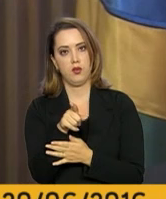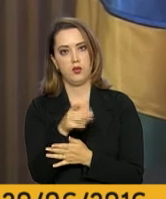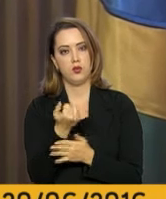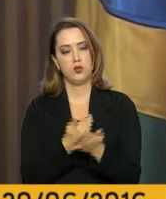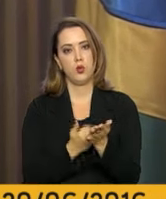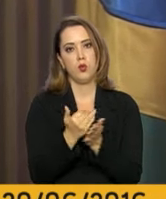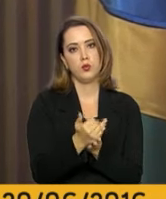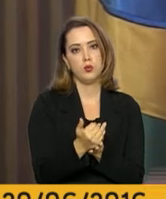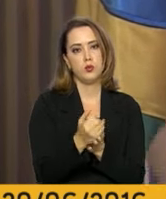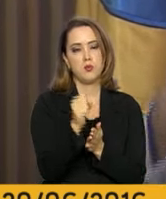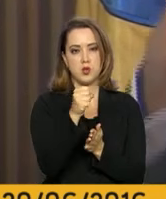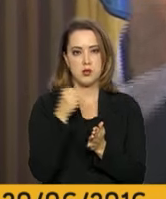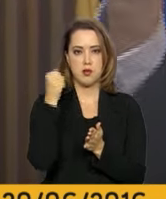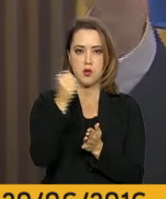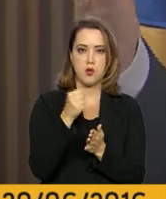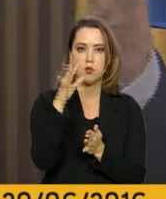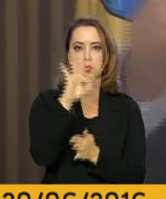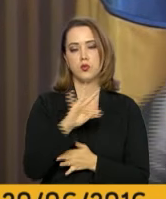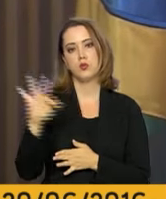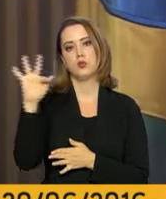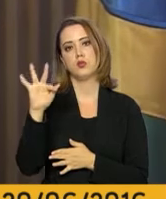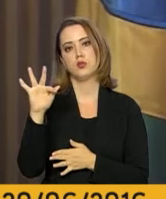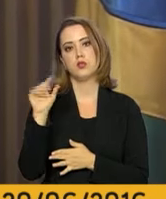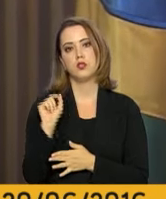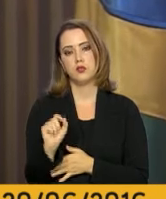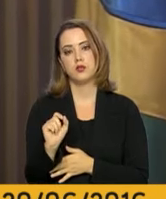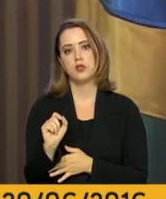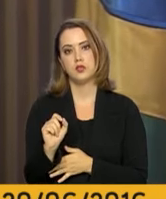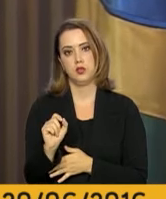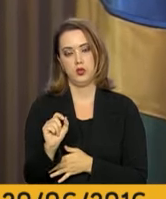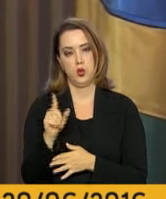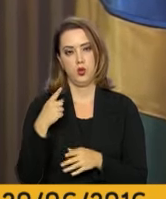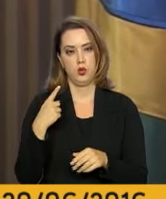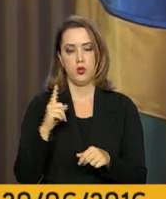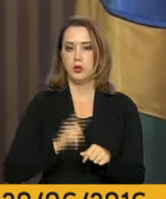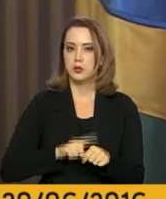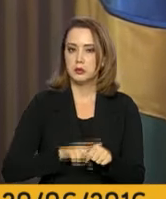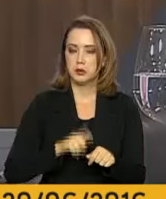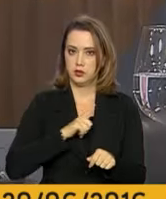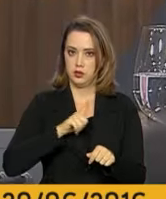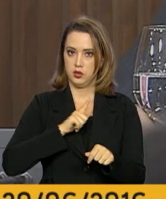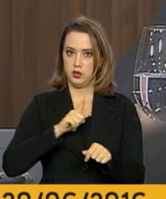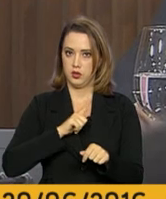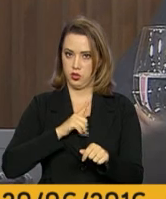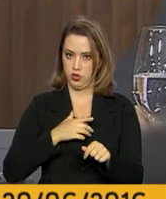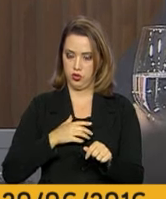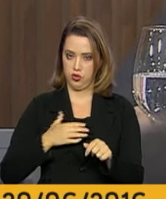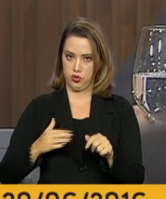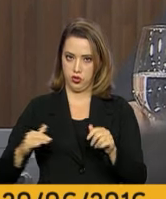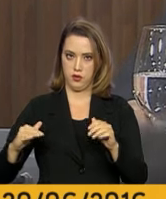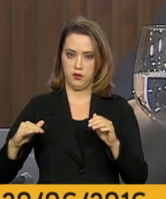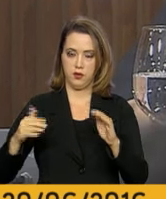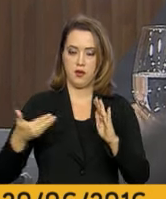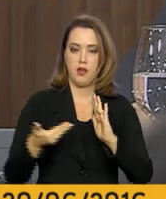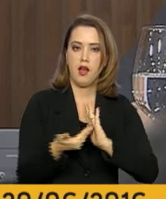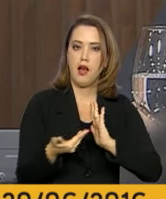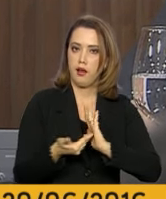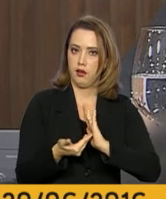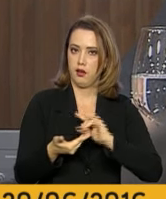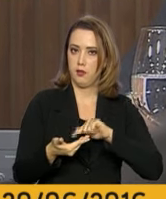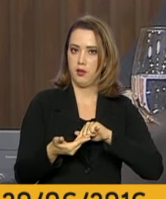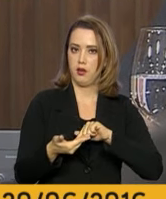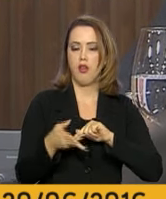Federal porque na quando se constituiu a câmara dos deputados muitos disseram bom mas uns estados são mais poderosos que